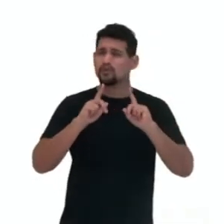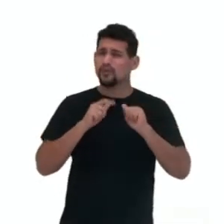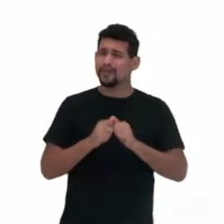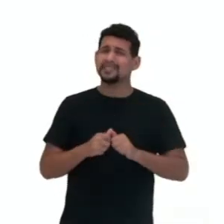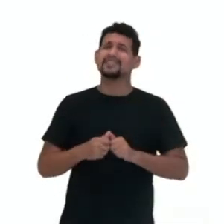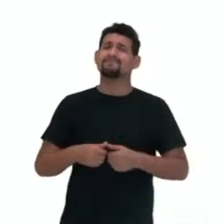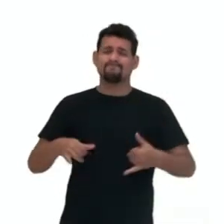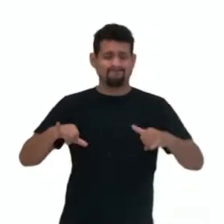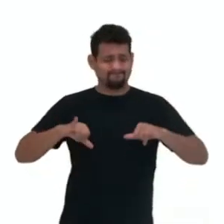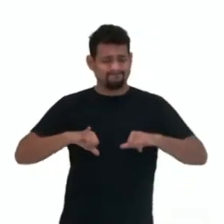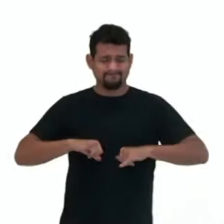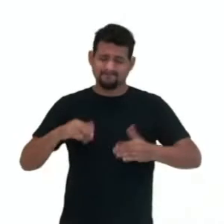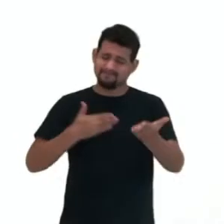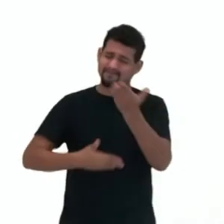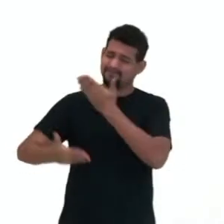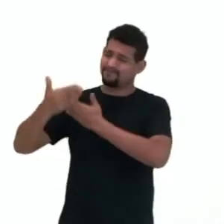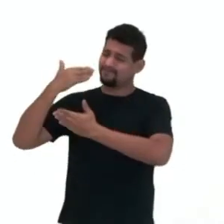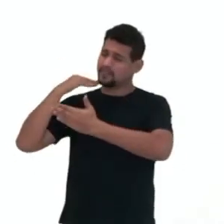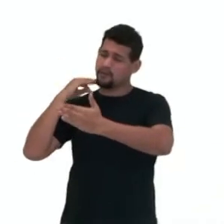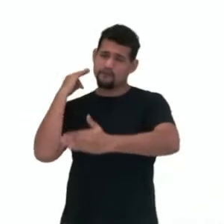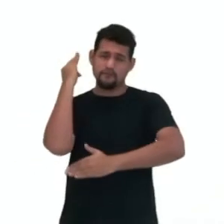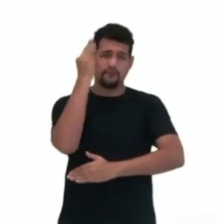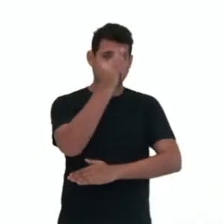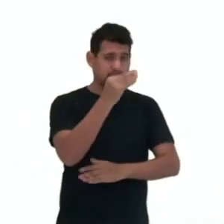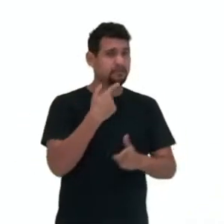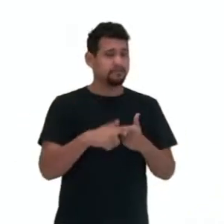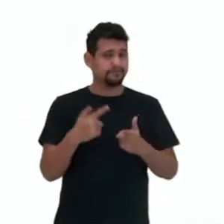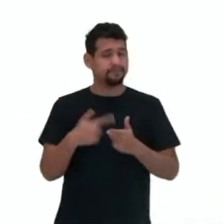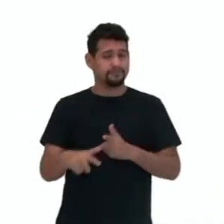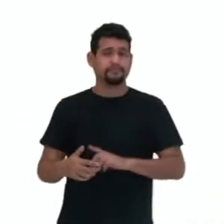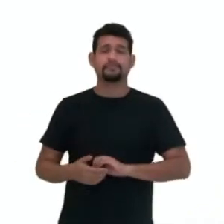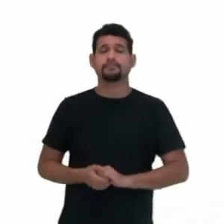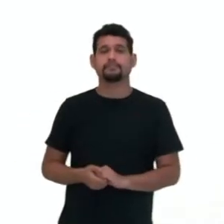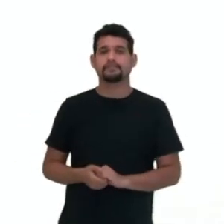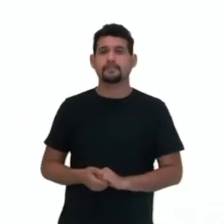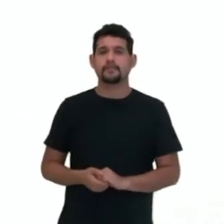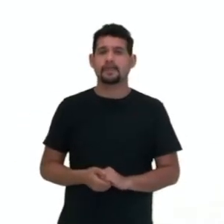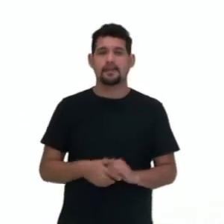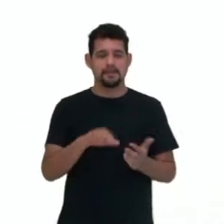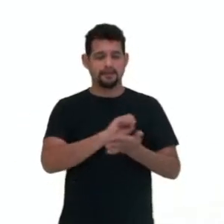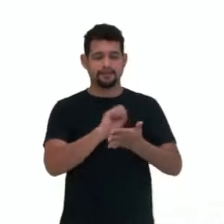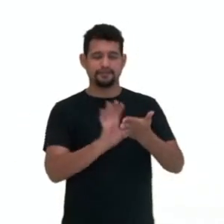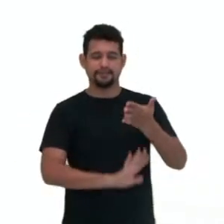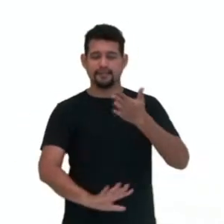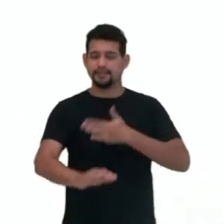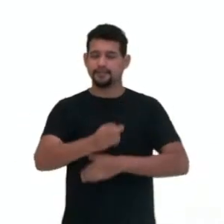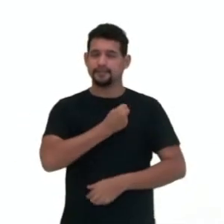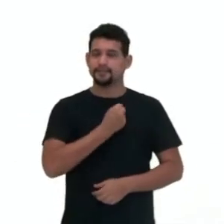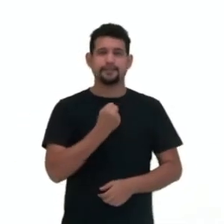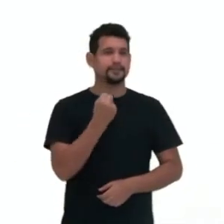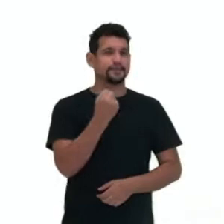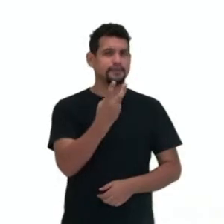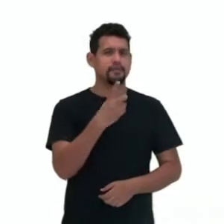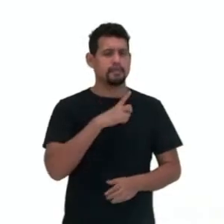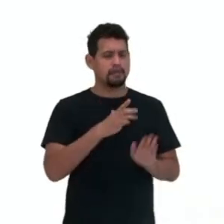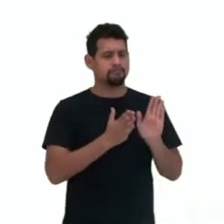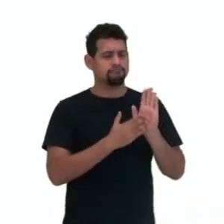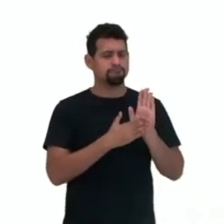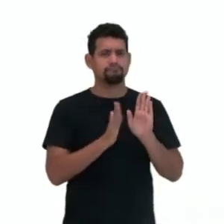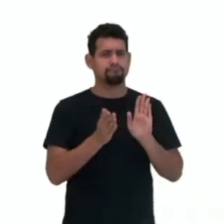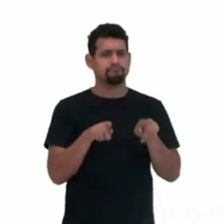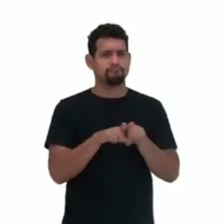passadas, atuais e futuras da crise climática. A atividade 2 tem uma proposta